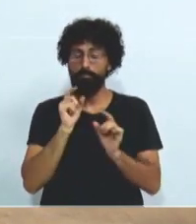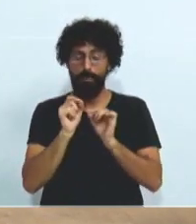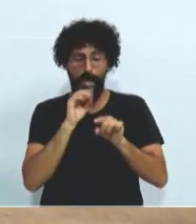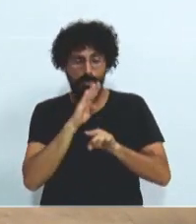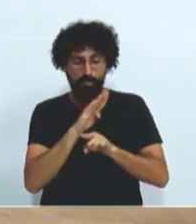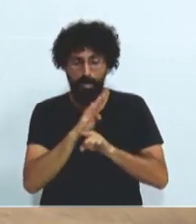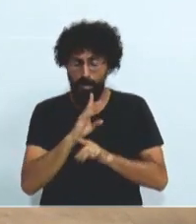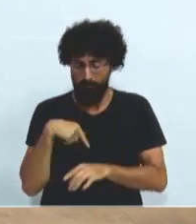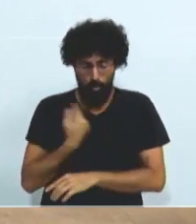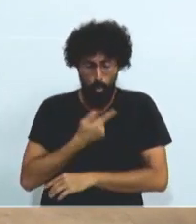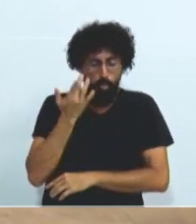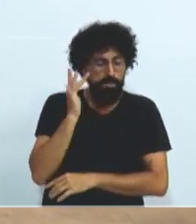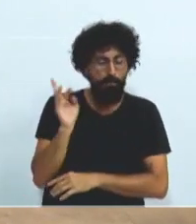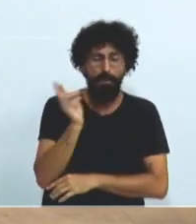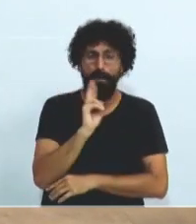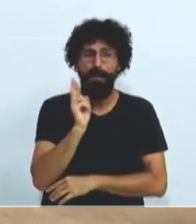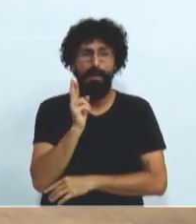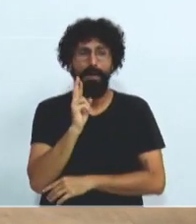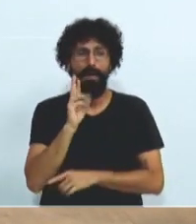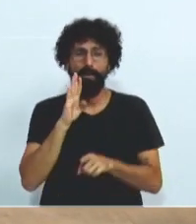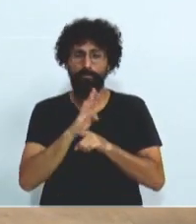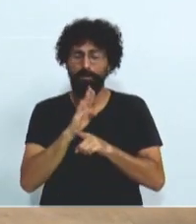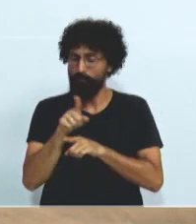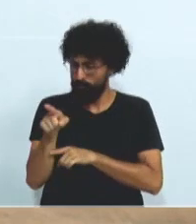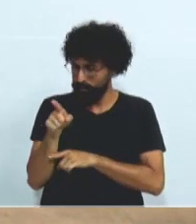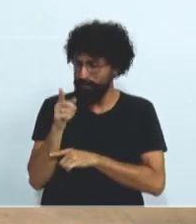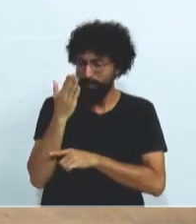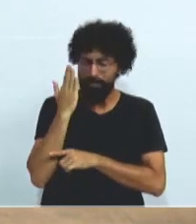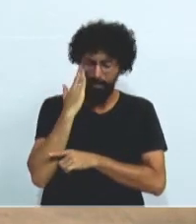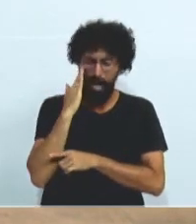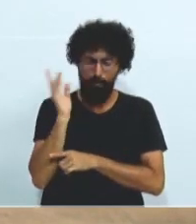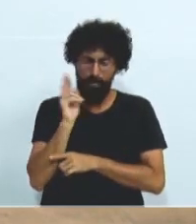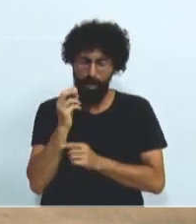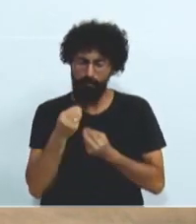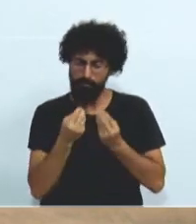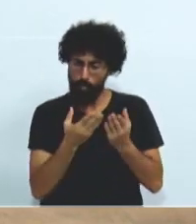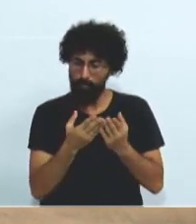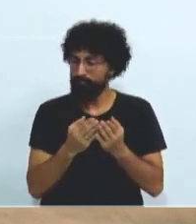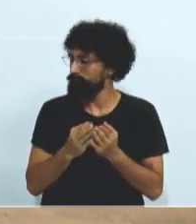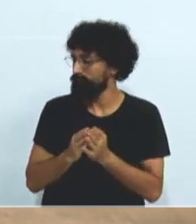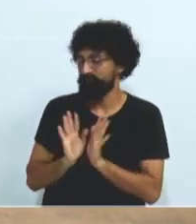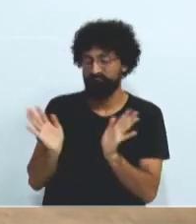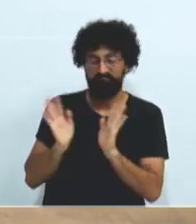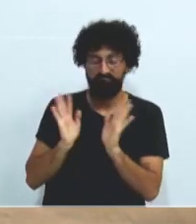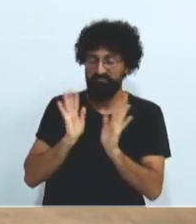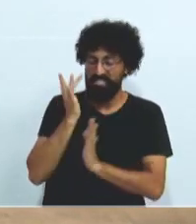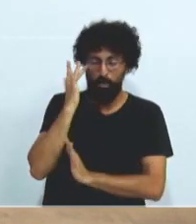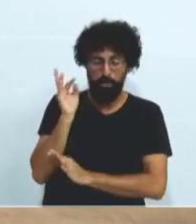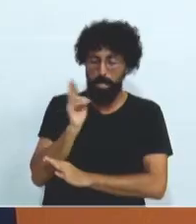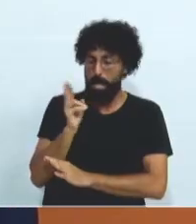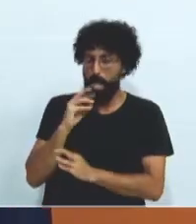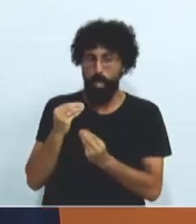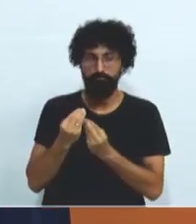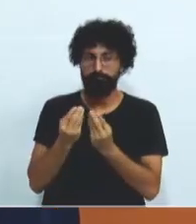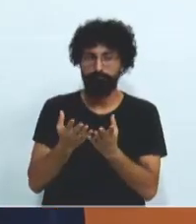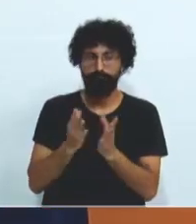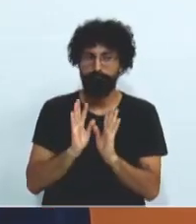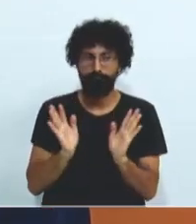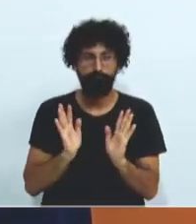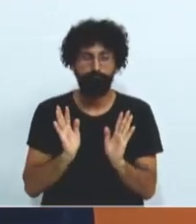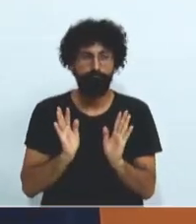a compatibilidade ela é muito difícil, você faz ideia de para quem você doou? Não faço ideia para quem eu doei, o Redome ele